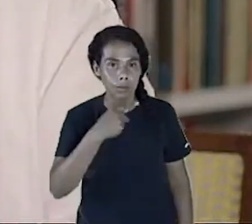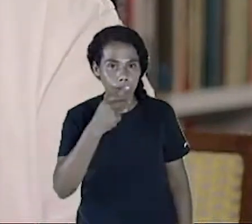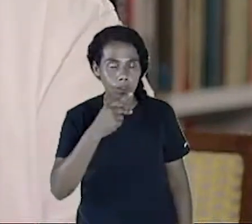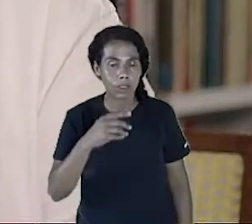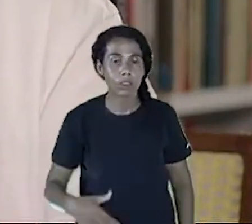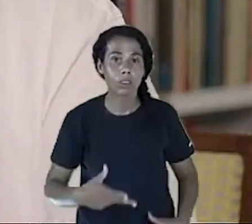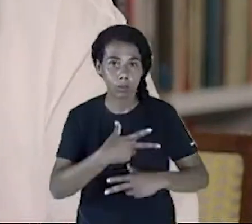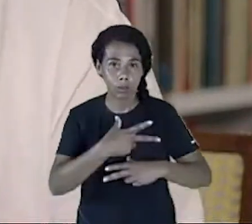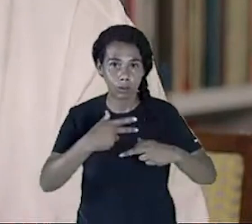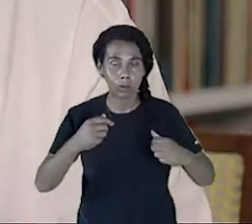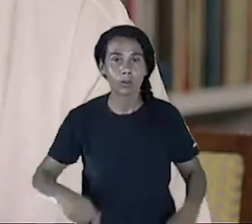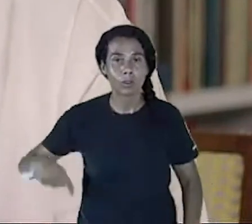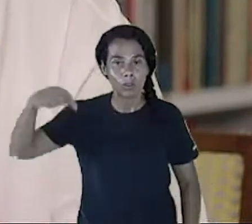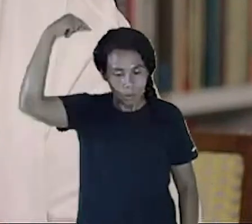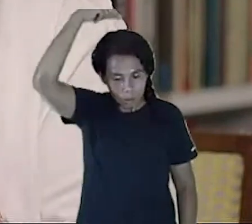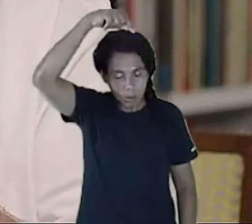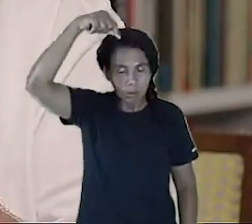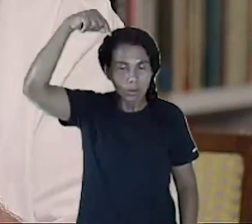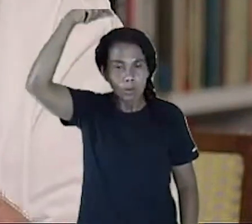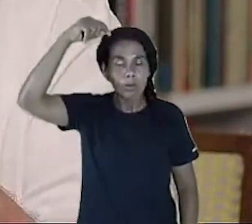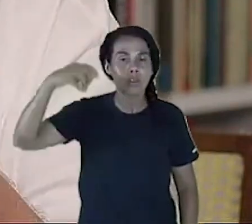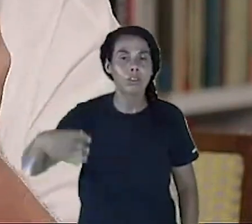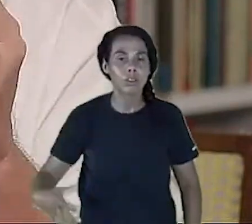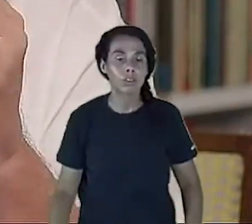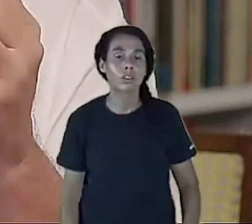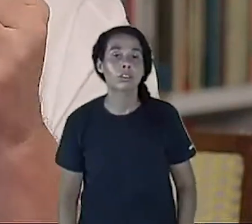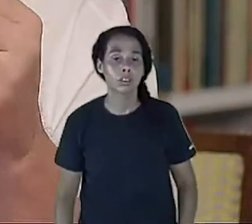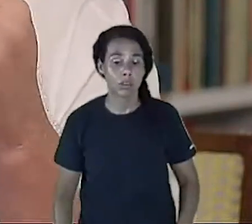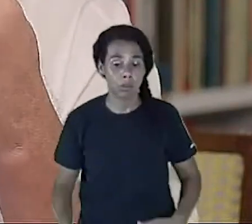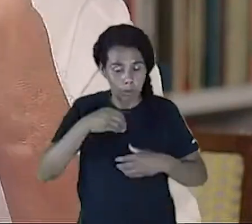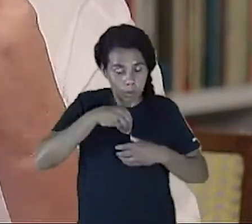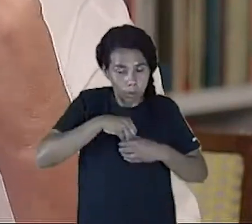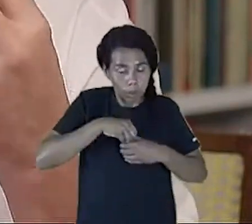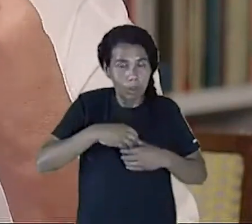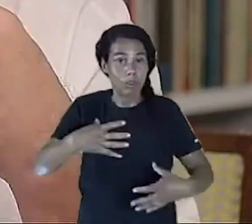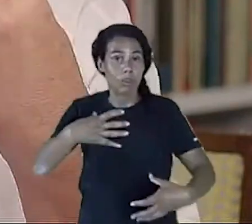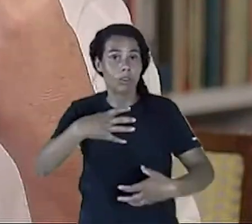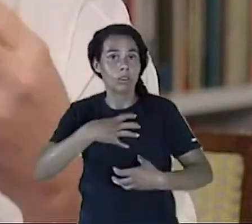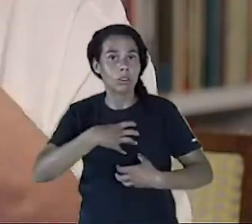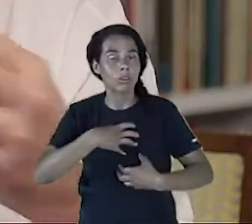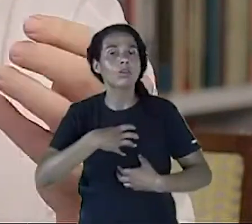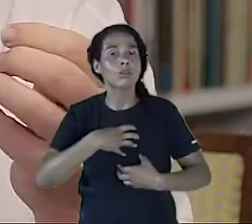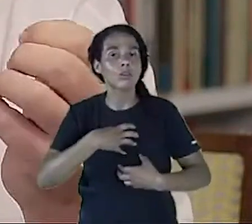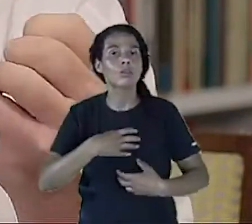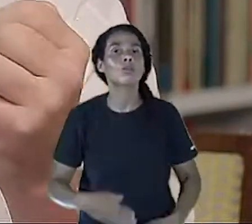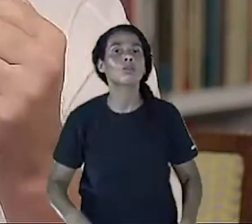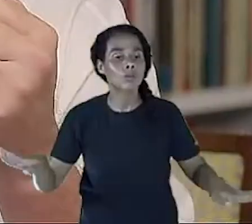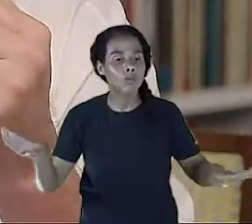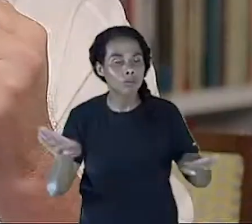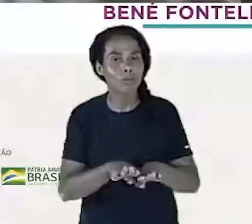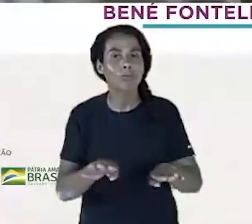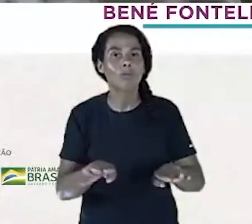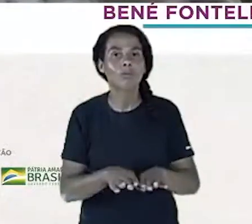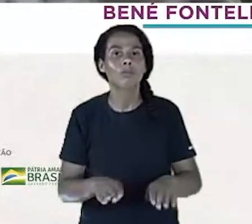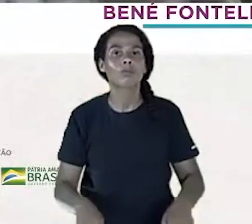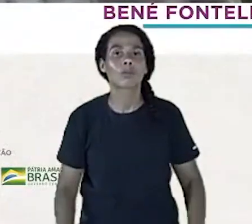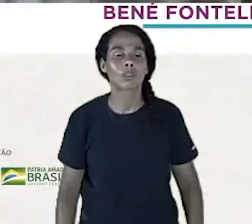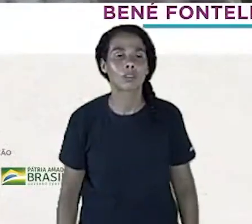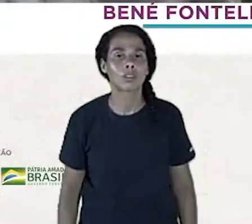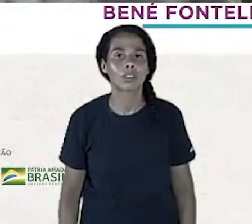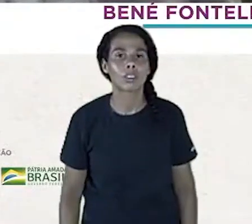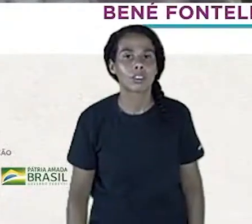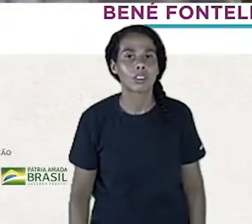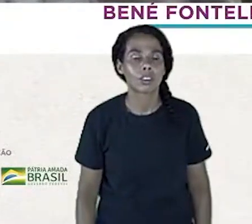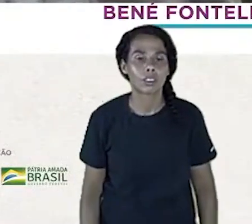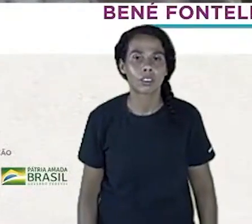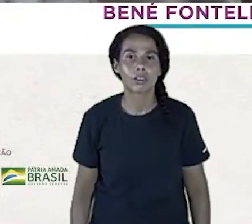até, em certa medida, possíveis de serem separados da música. Então eu queria